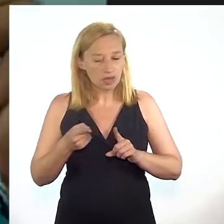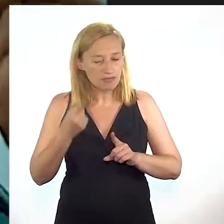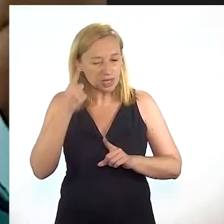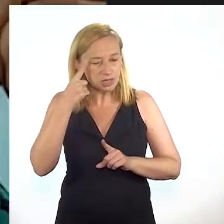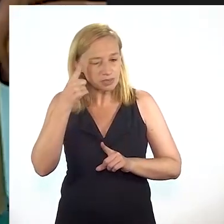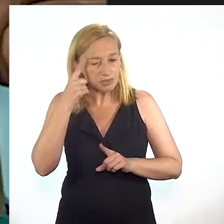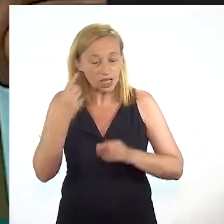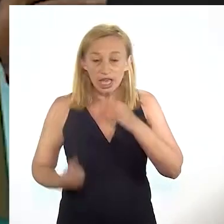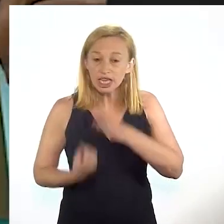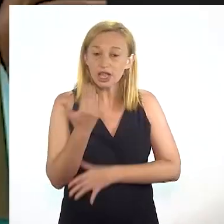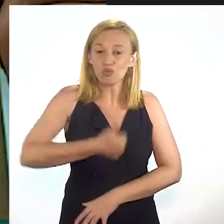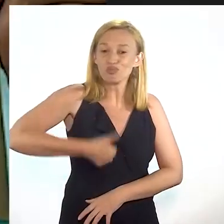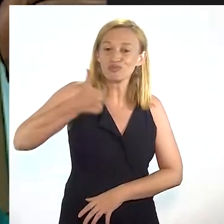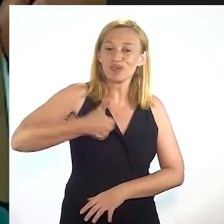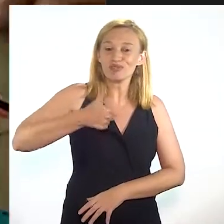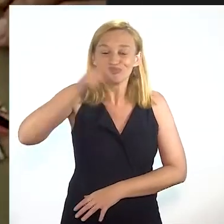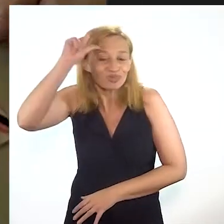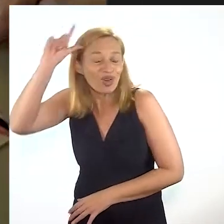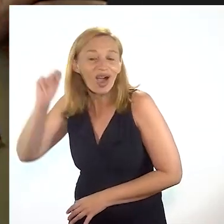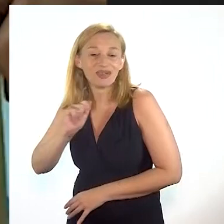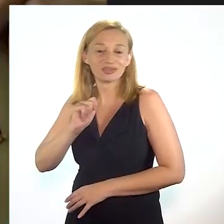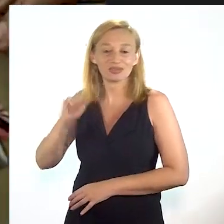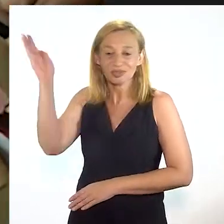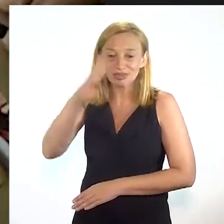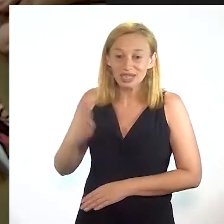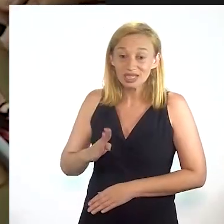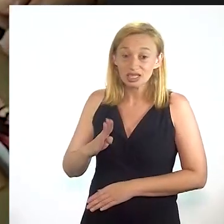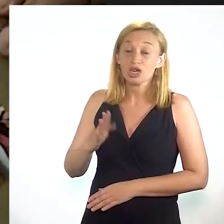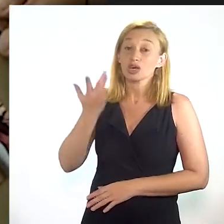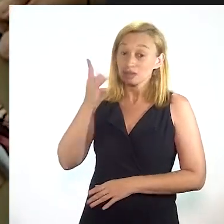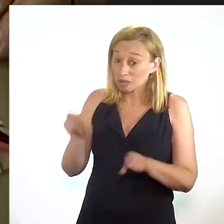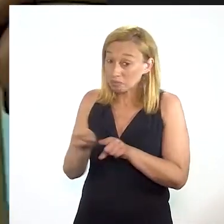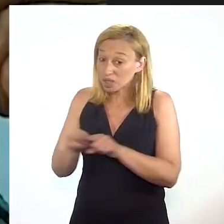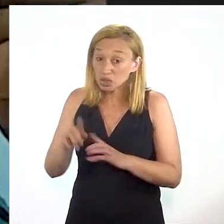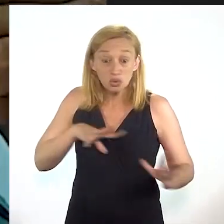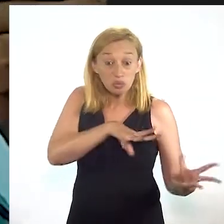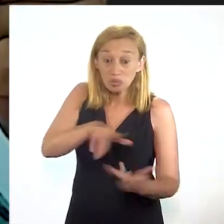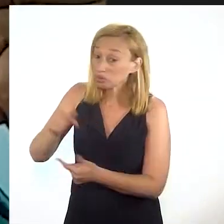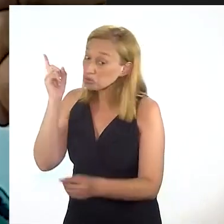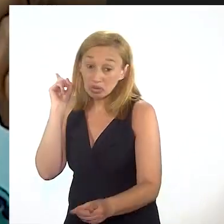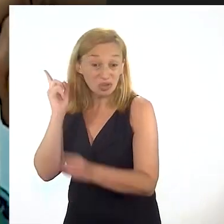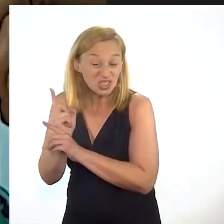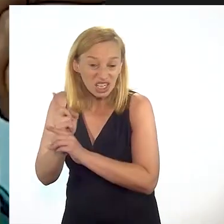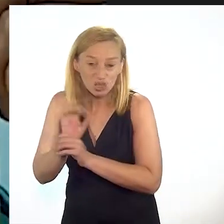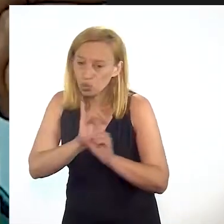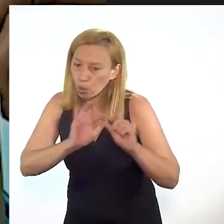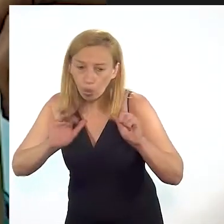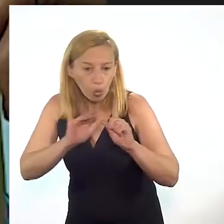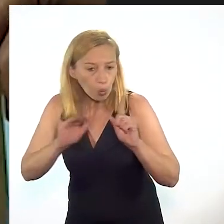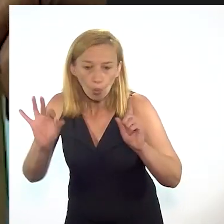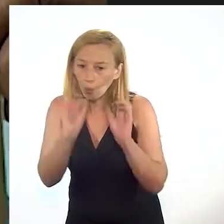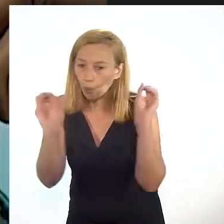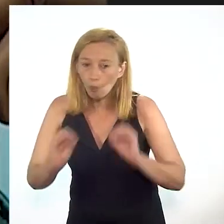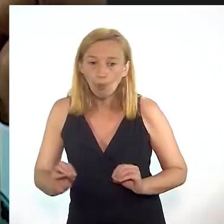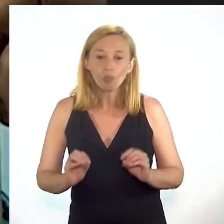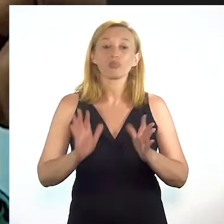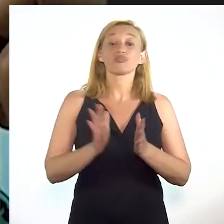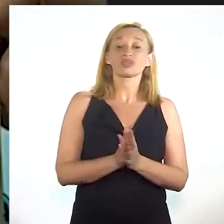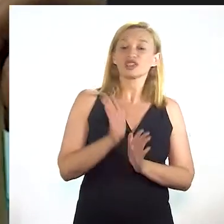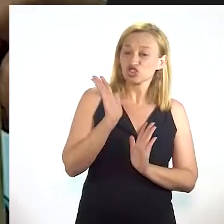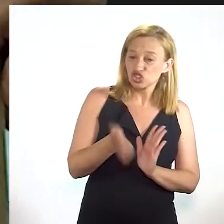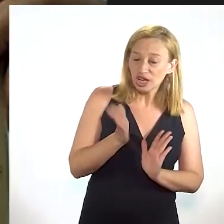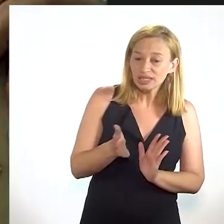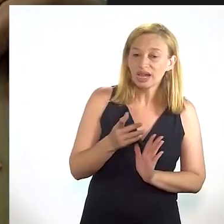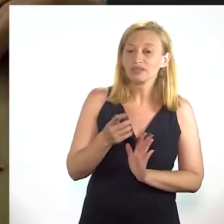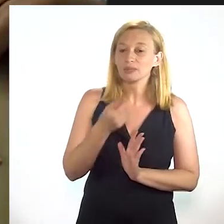criei o primeiro origami afro do Brasil e talvez do mundo, porque eu não achei em lugar nenhum do Google. Então, como estava na